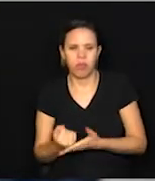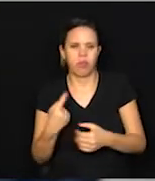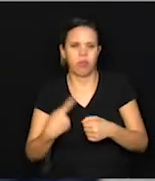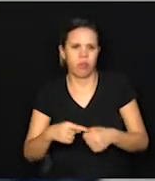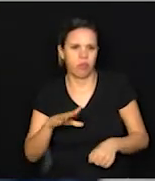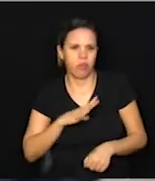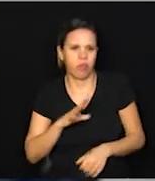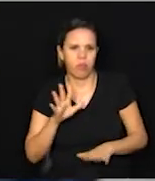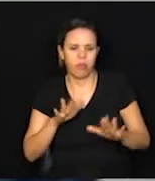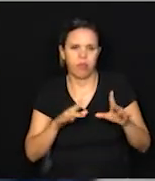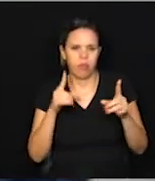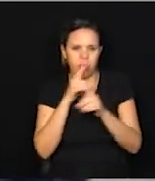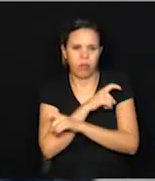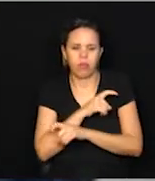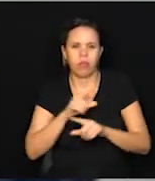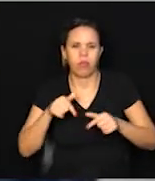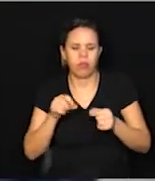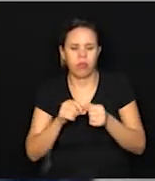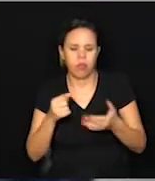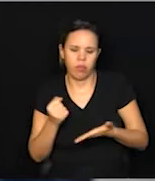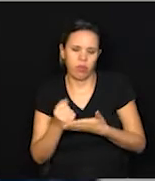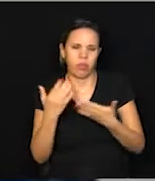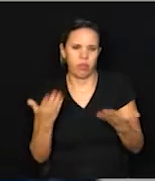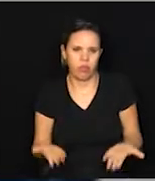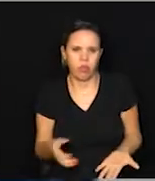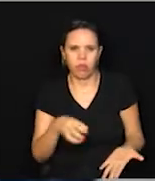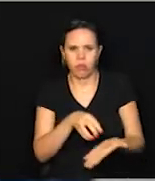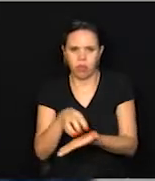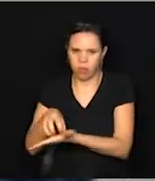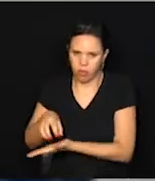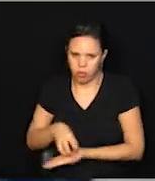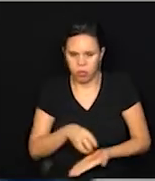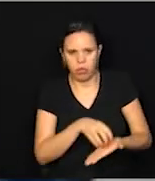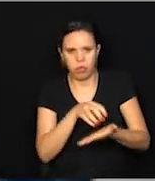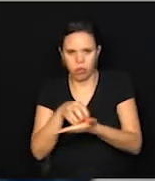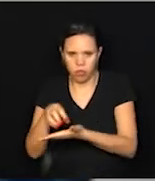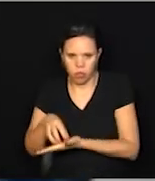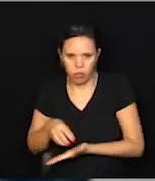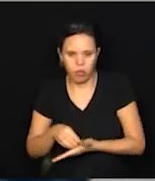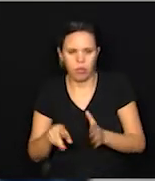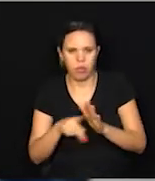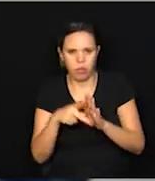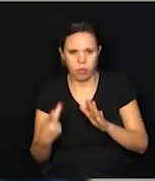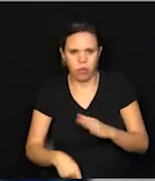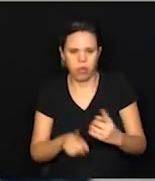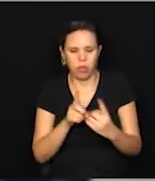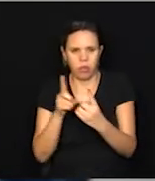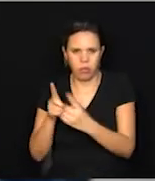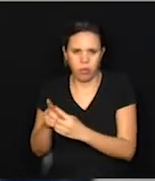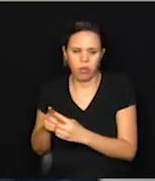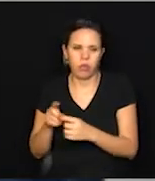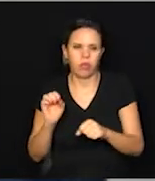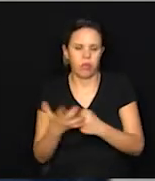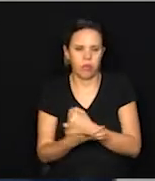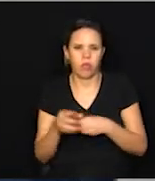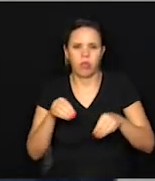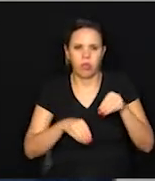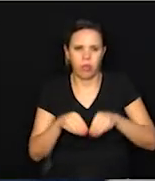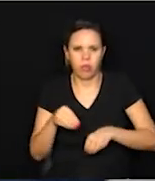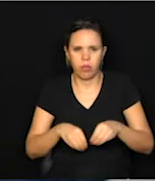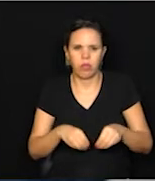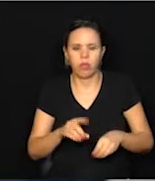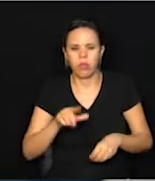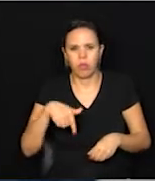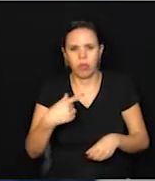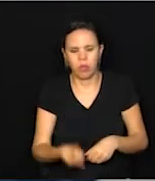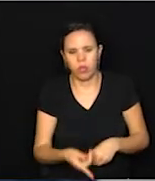vezes dificulta um pouco a ação. Mas esses ambulatórios obrigatoriamente vão ter que ser montados, até pelas sequelas que a doutora